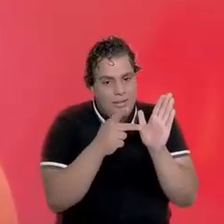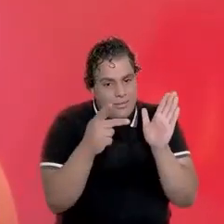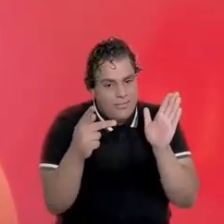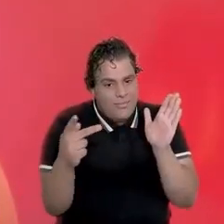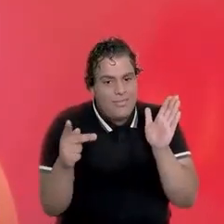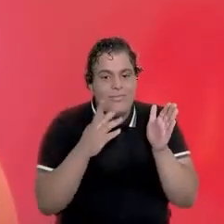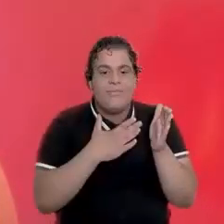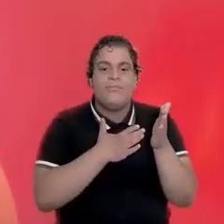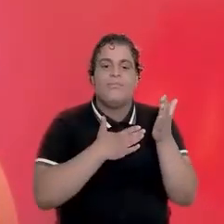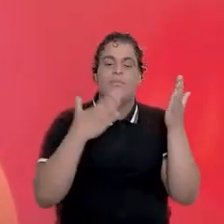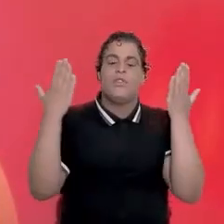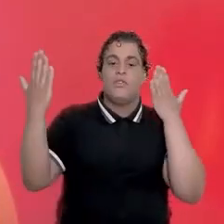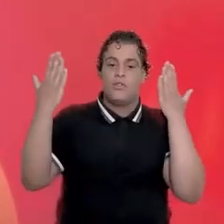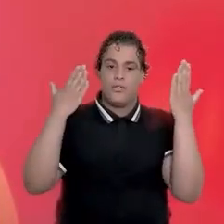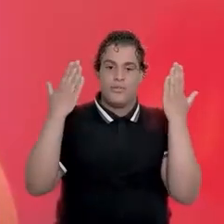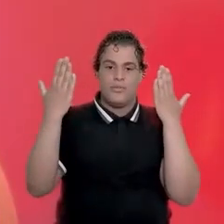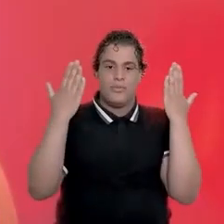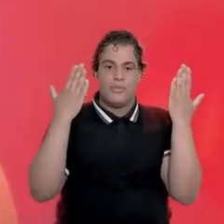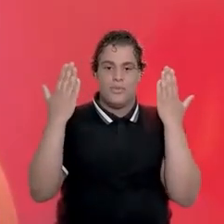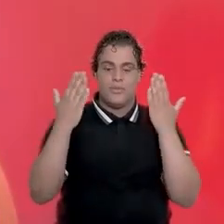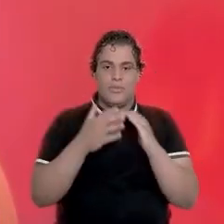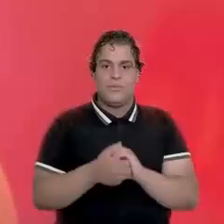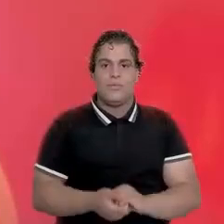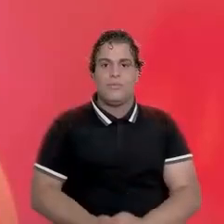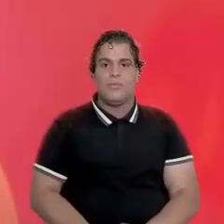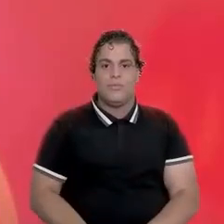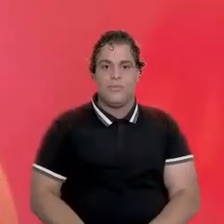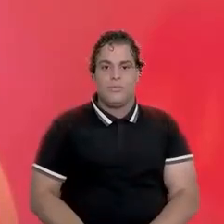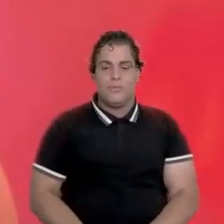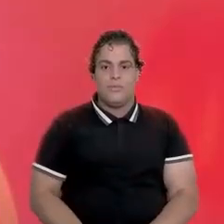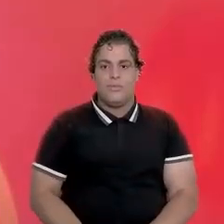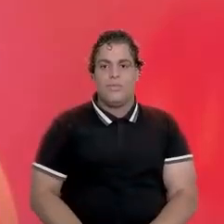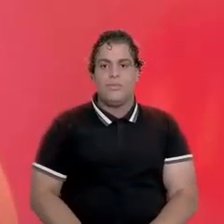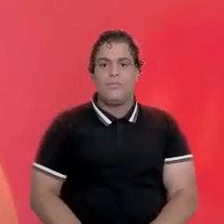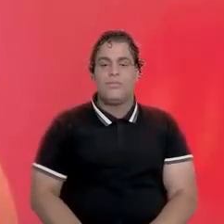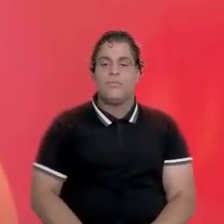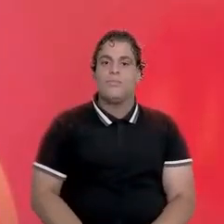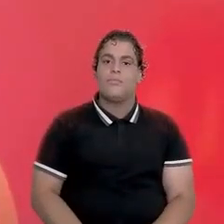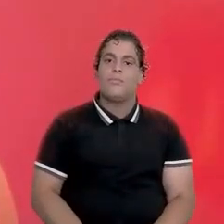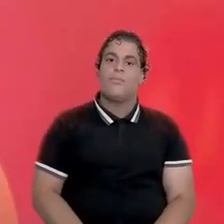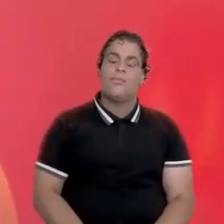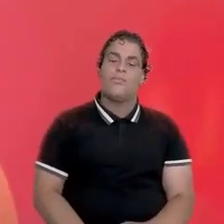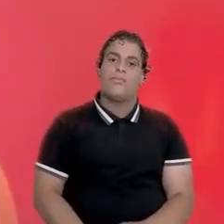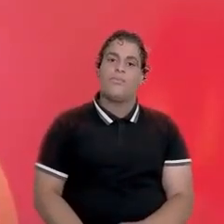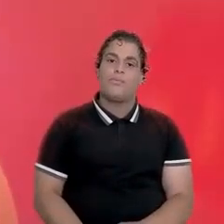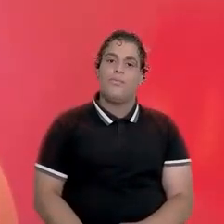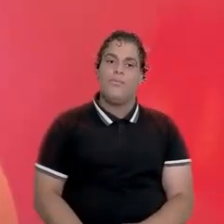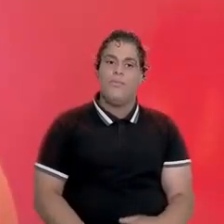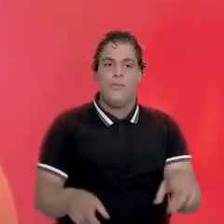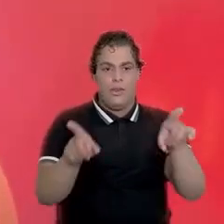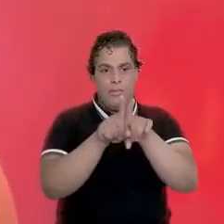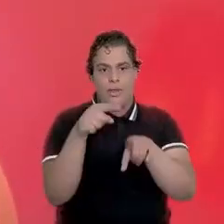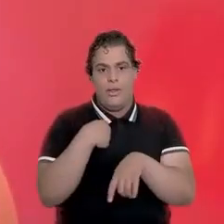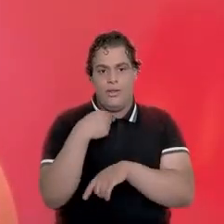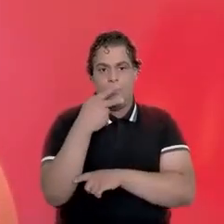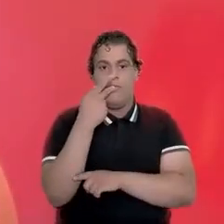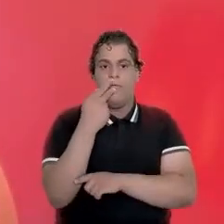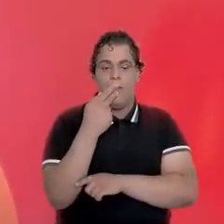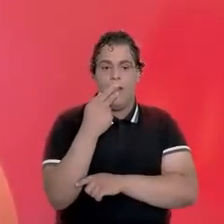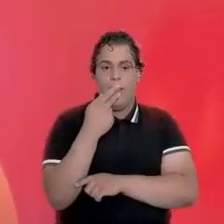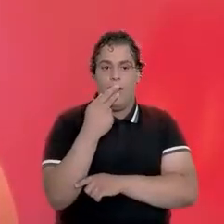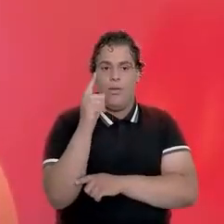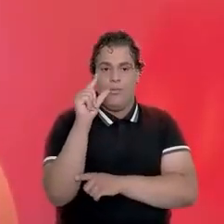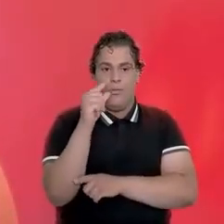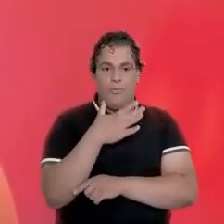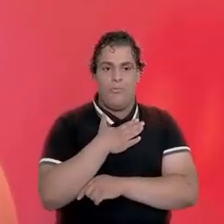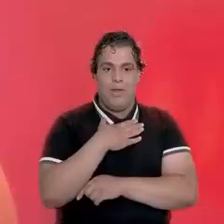é minha psicóloga. Quando você tem a poesia... E faz também com que eu fale um pouco do